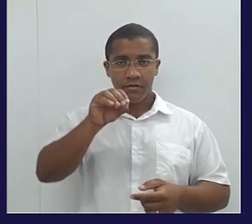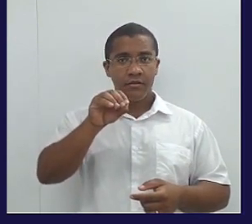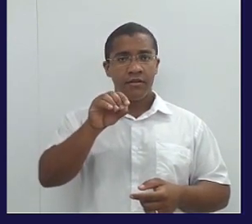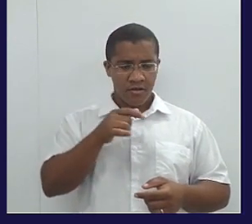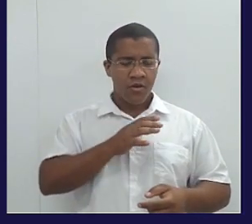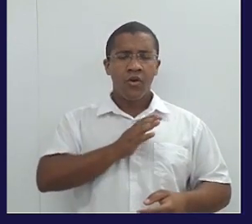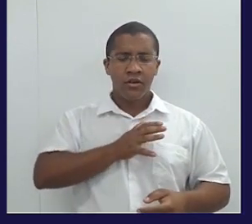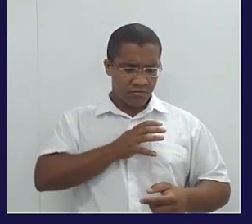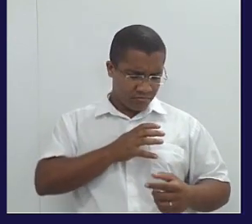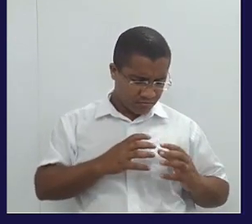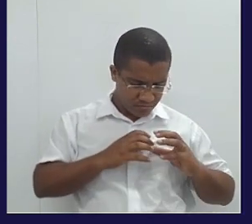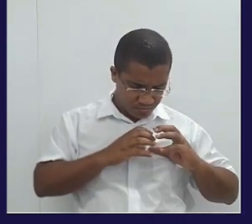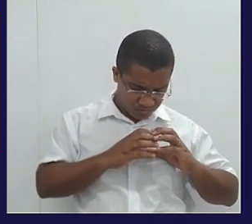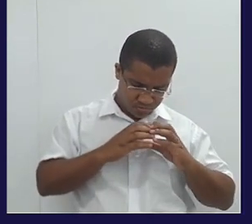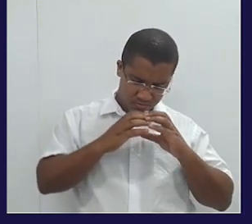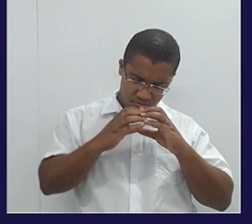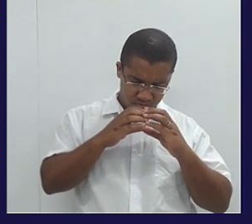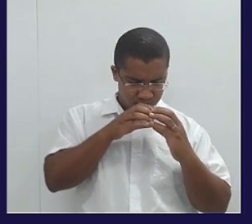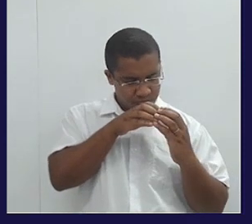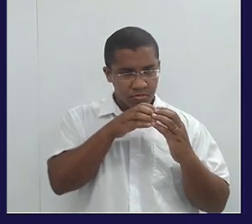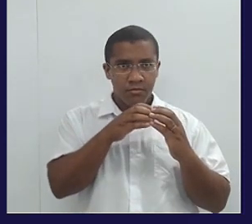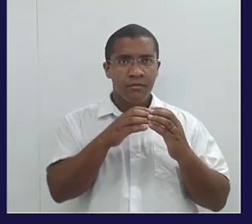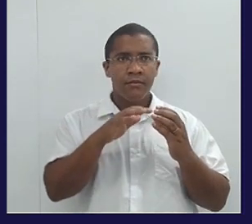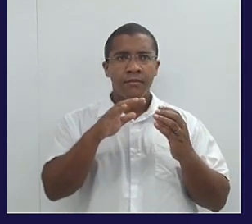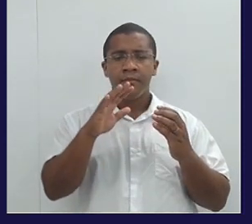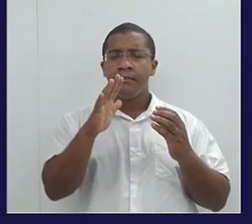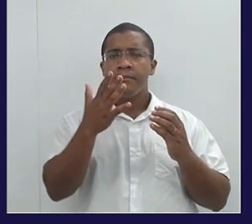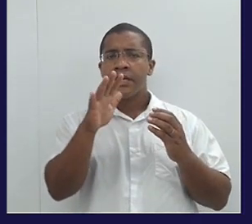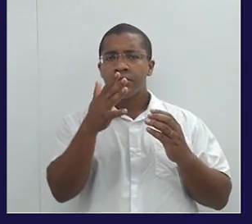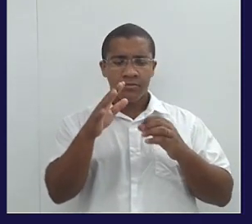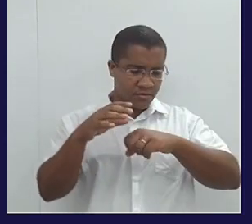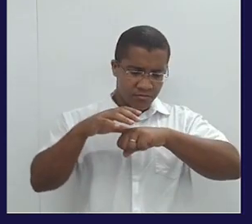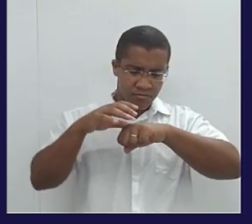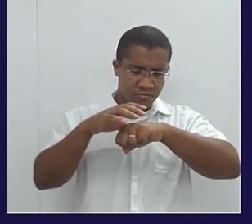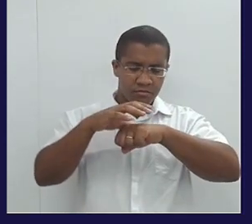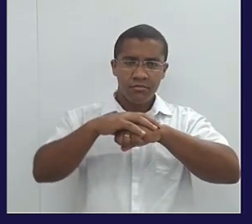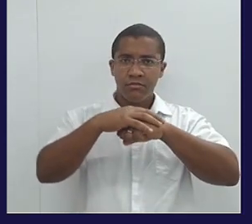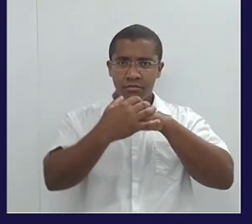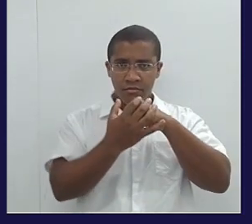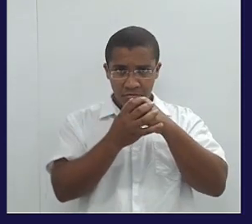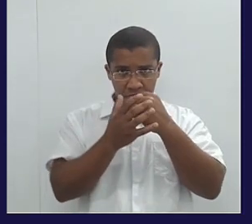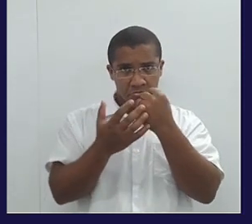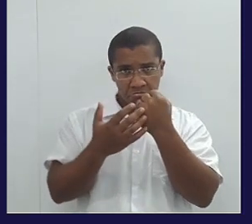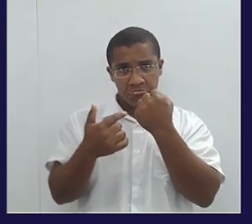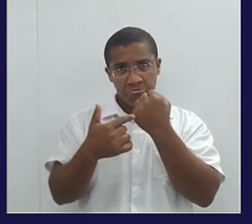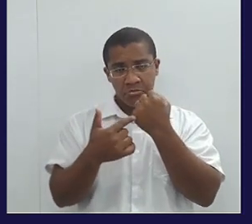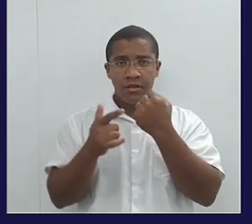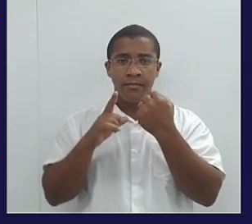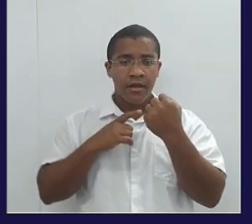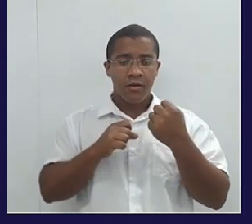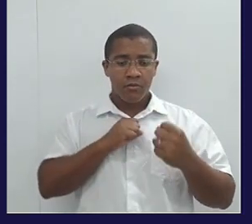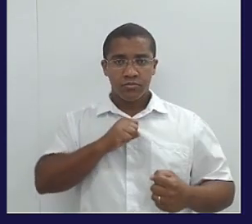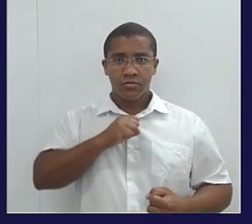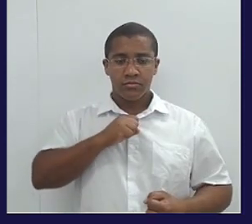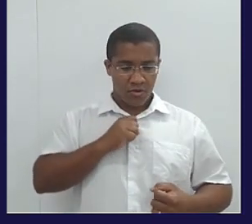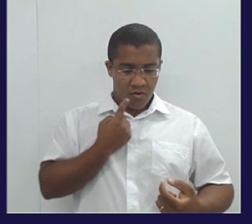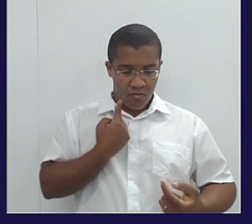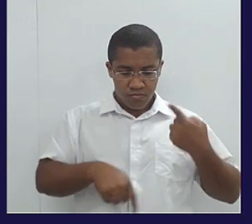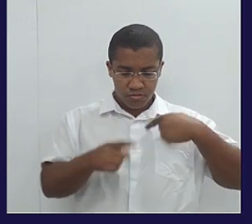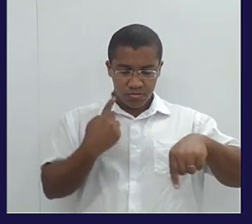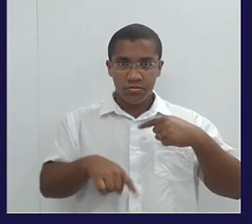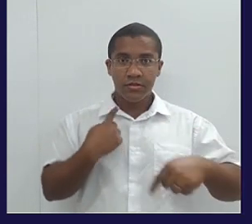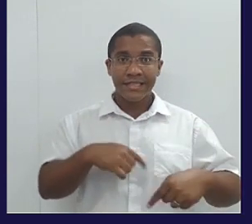tem aí um tamanho aproximado de um punho humano e ele vai bombear cerca de 5 litros